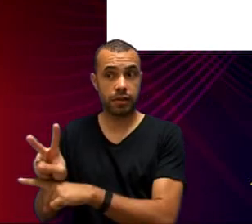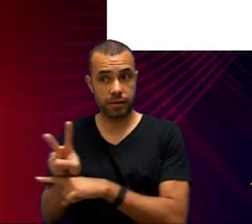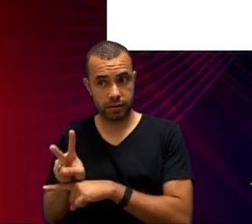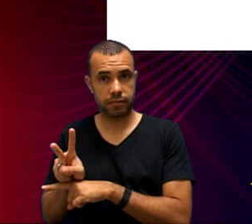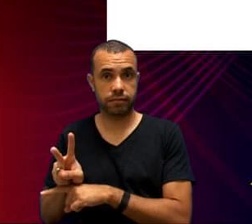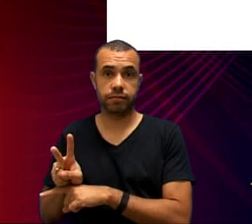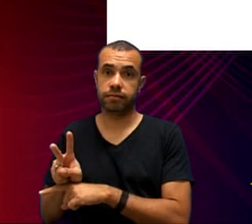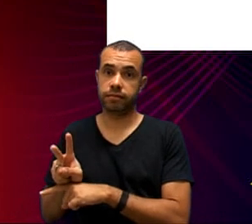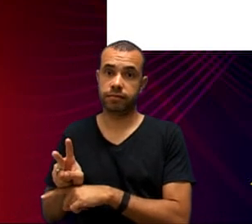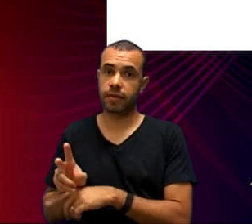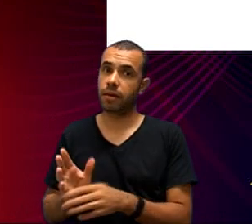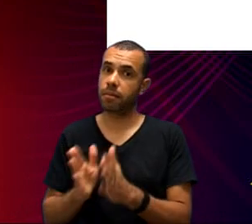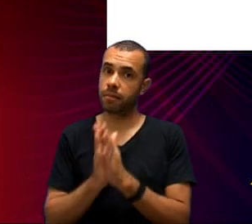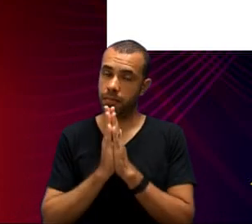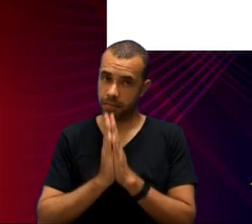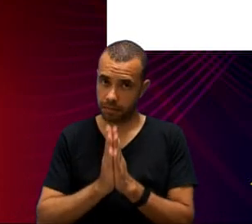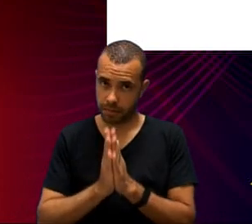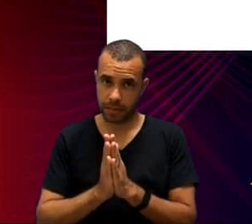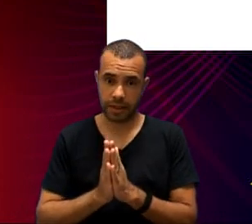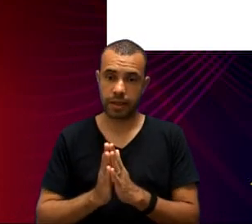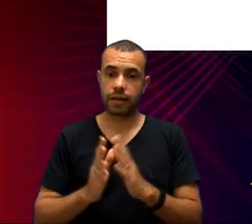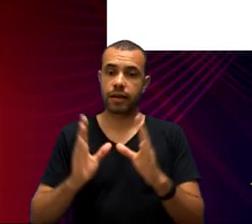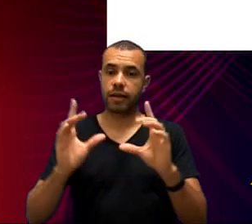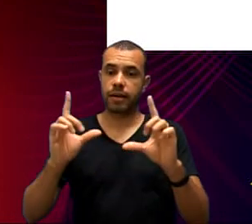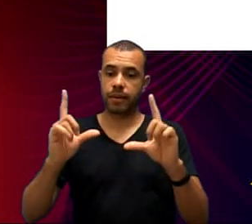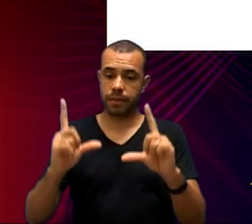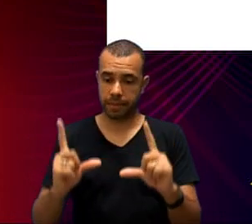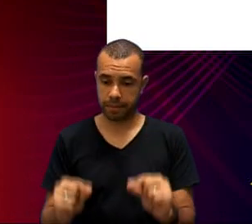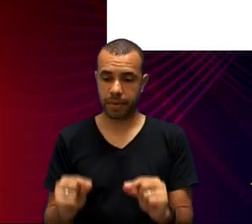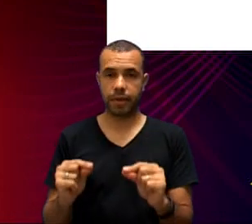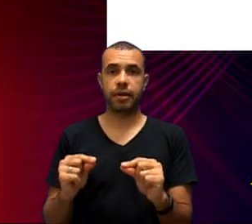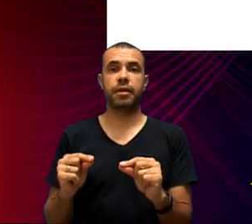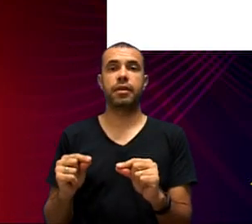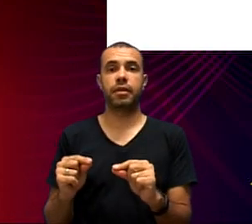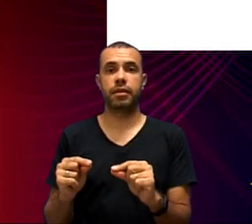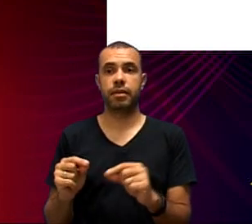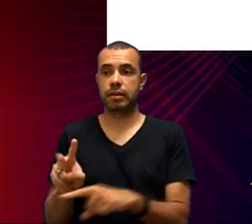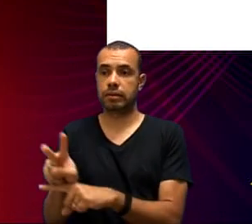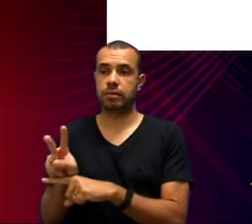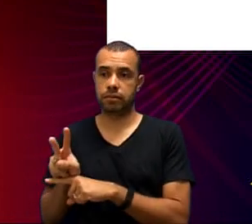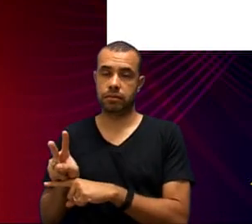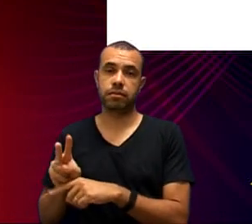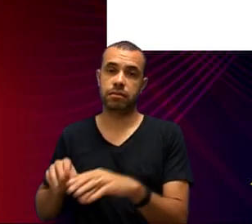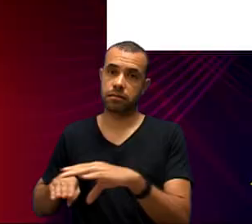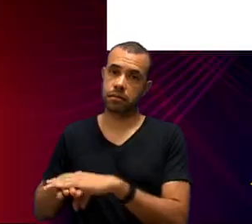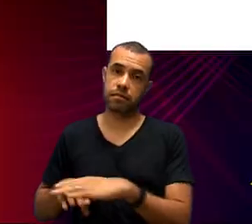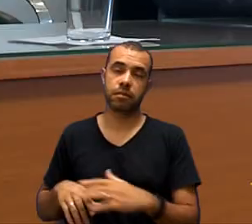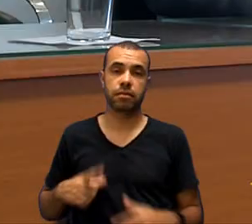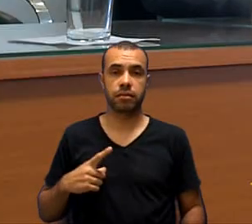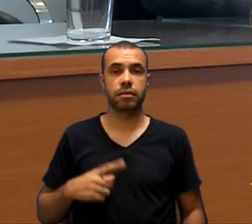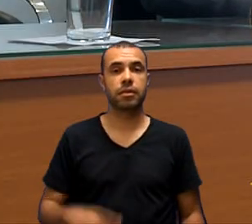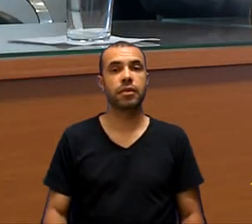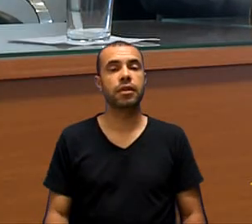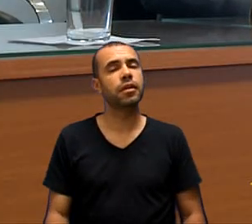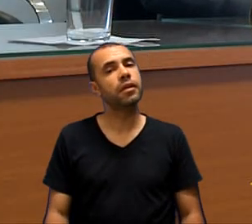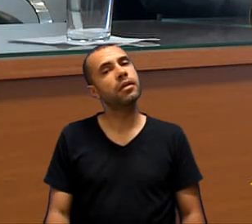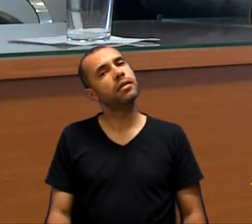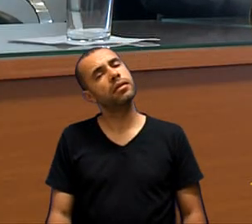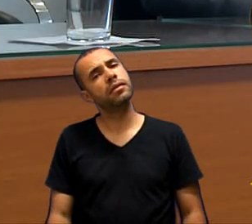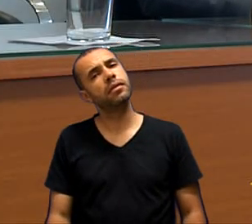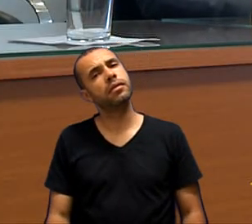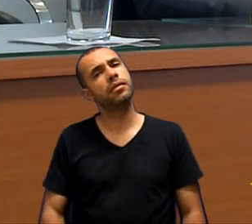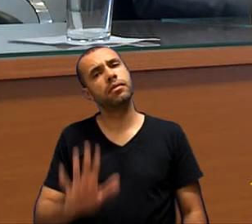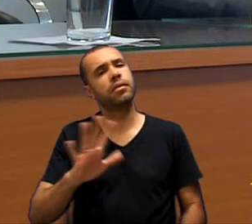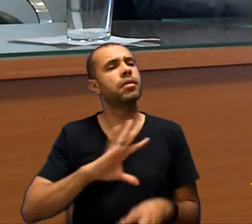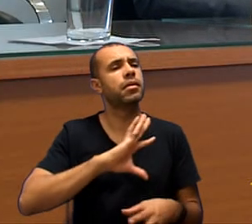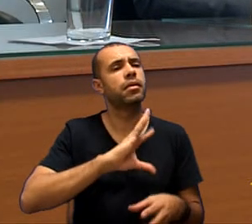favor, não zere a minha reserva de contingência aqui. Outra pergunta no meio do caminho. Da onde vai